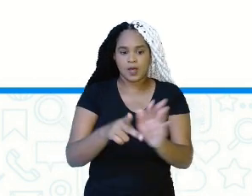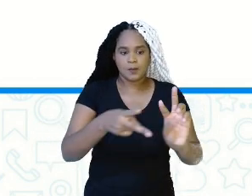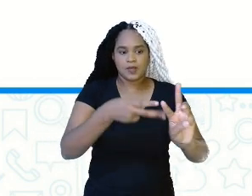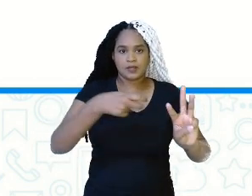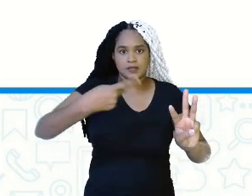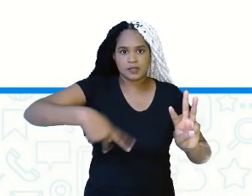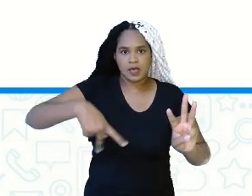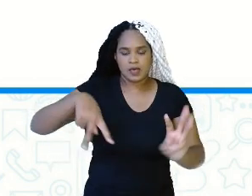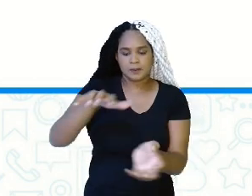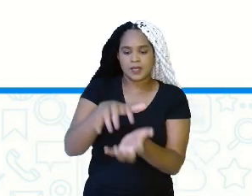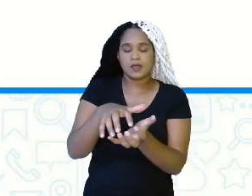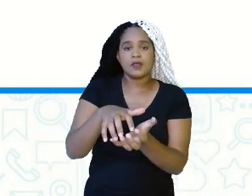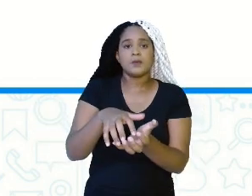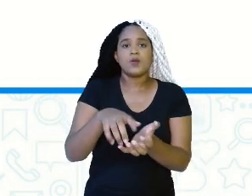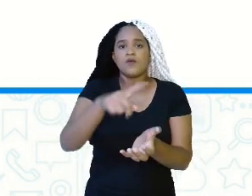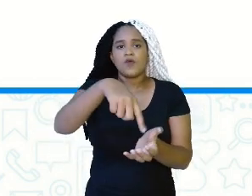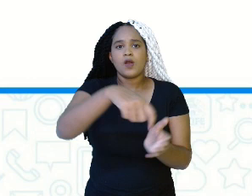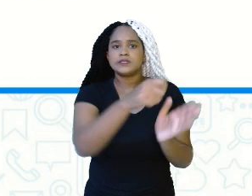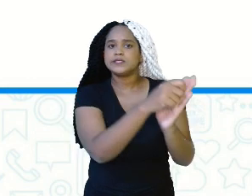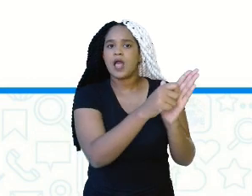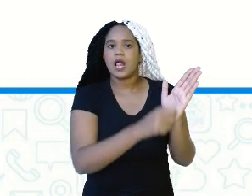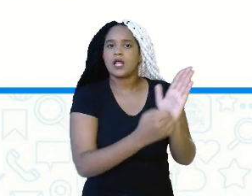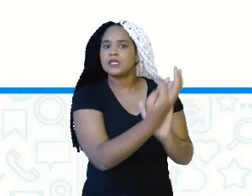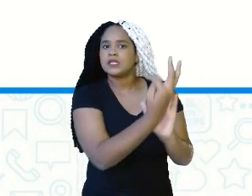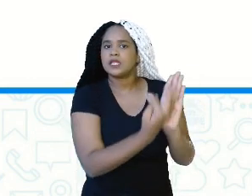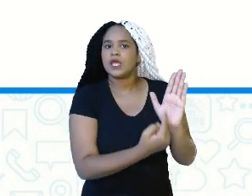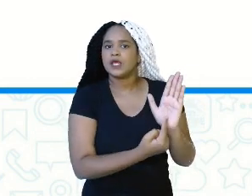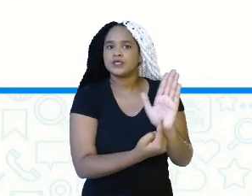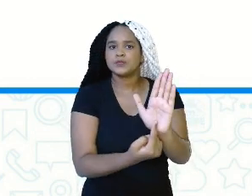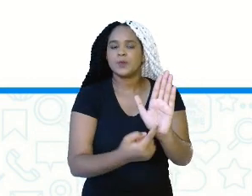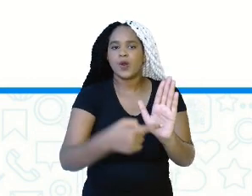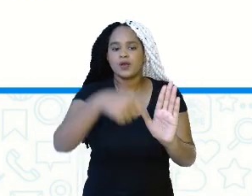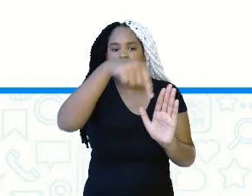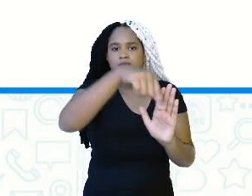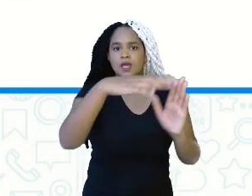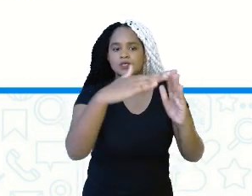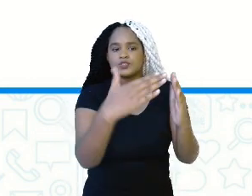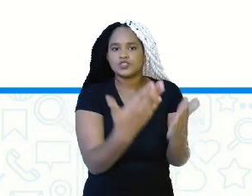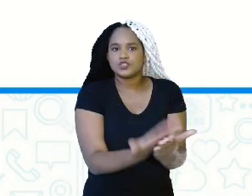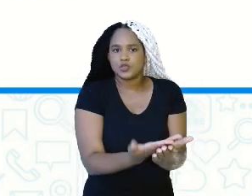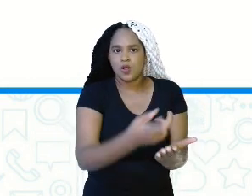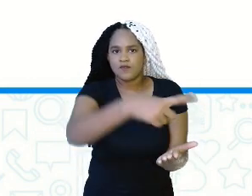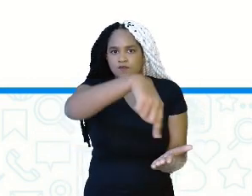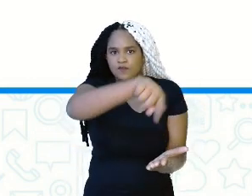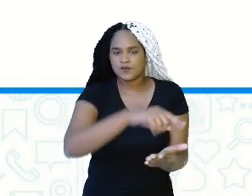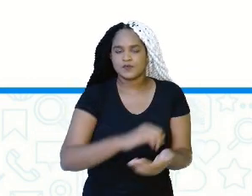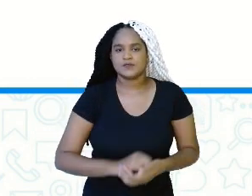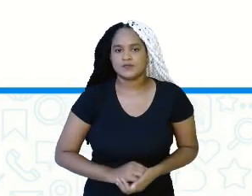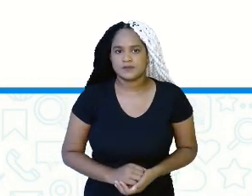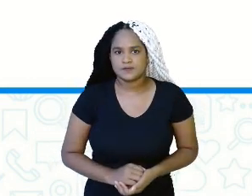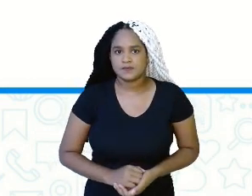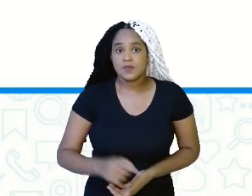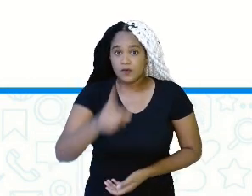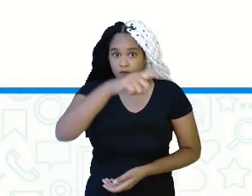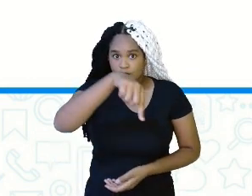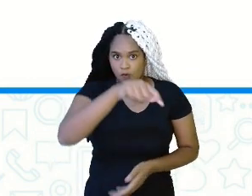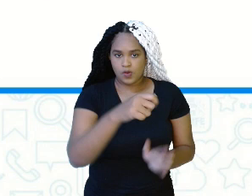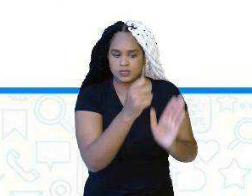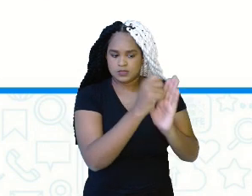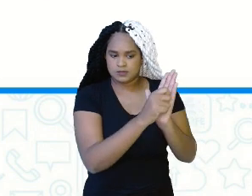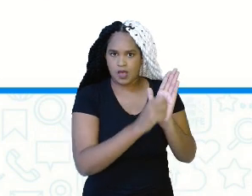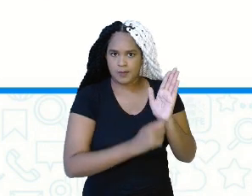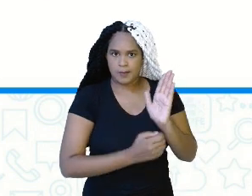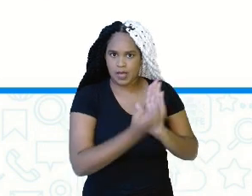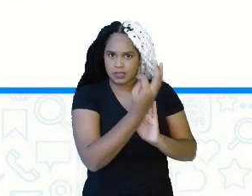e escrever sobre ela, fazendo uma exposição na sala de aula. O que vocês acham? De fazer a parte escrita